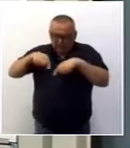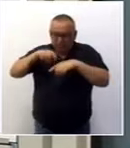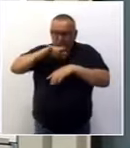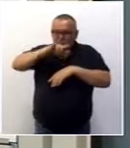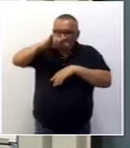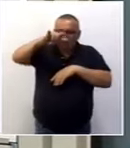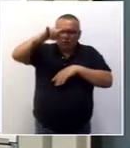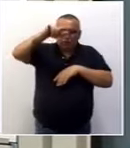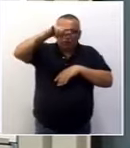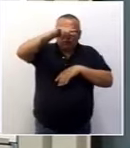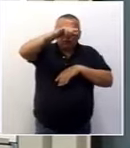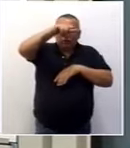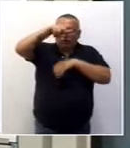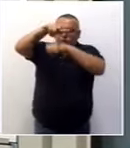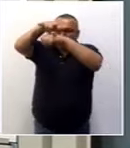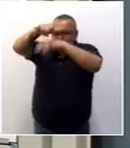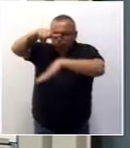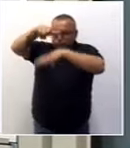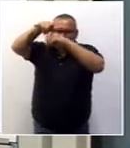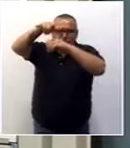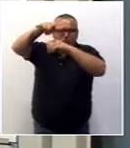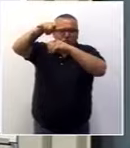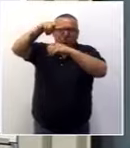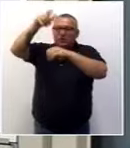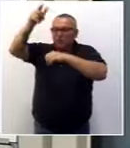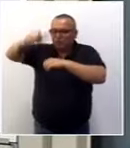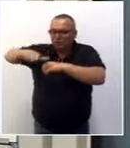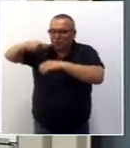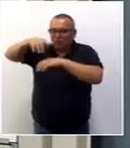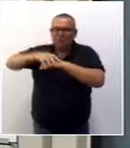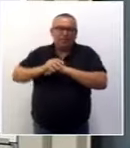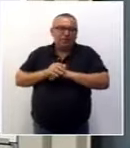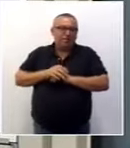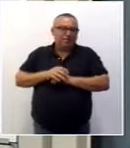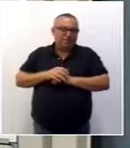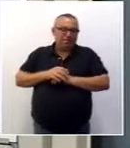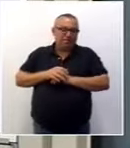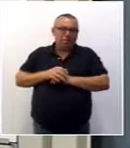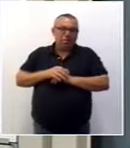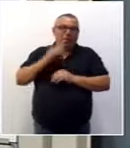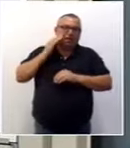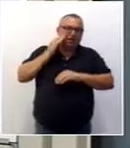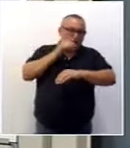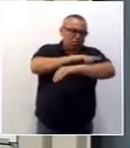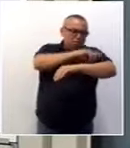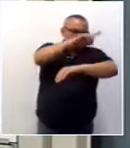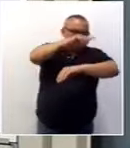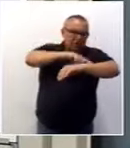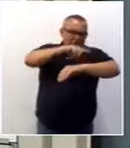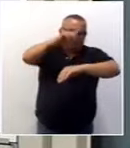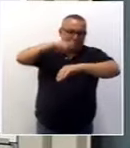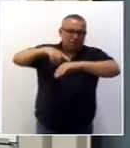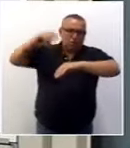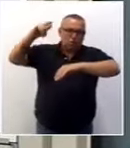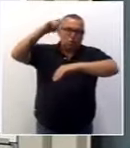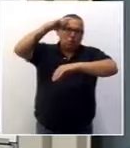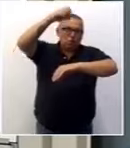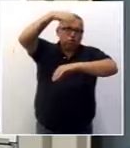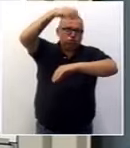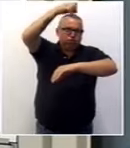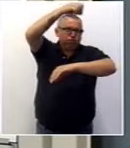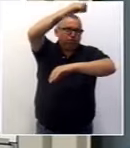pouquinho aqui, e ele tira uma outra foto do terreno aqui, tá? Então, vocês percebam que tem uma parte do terreno